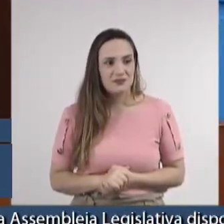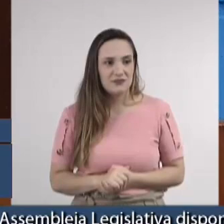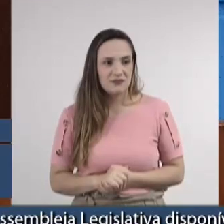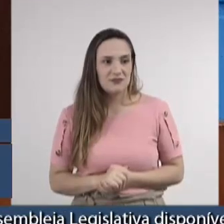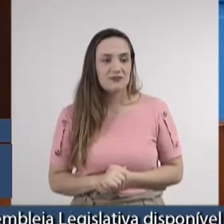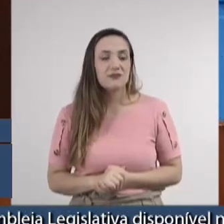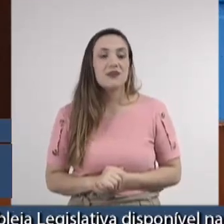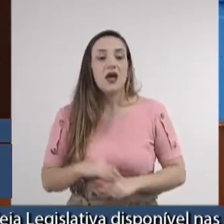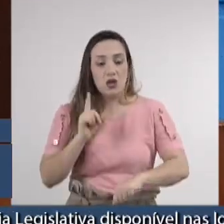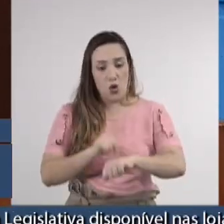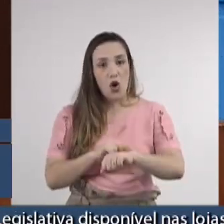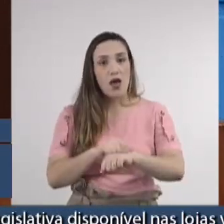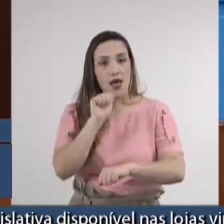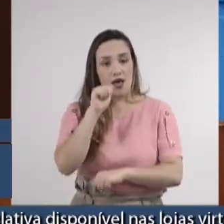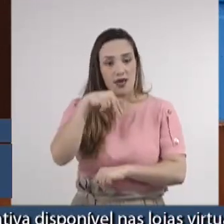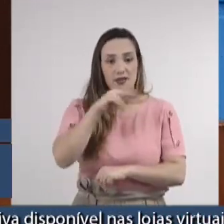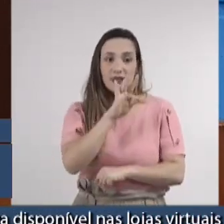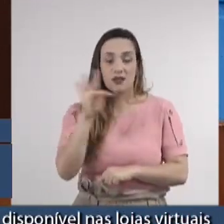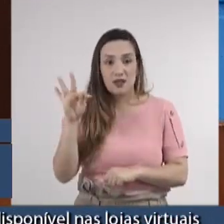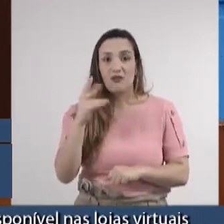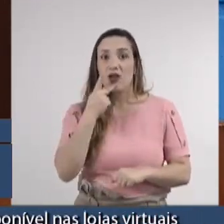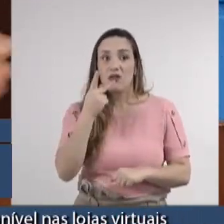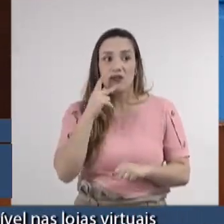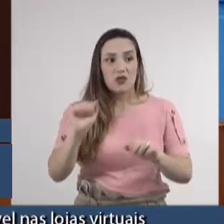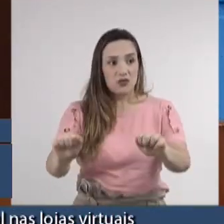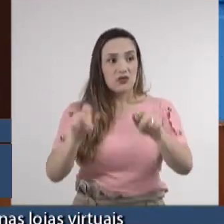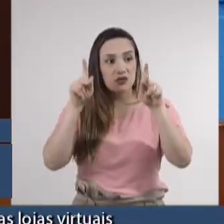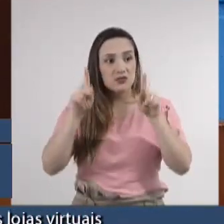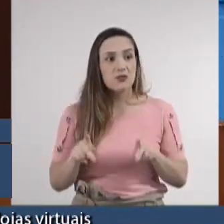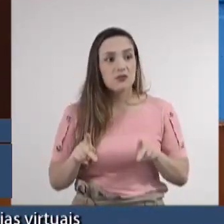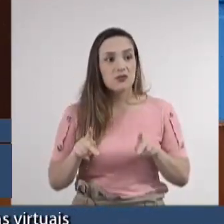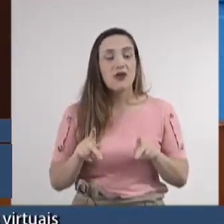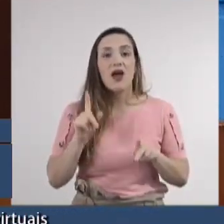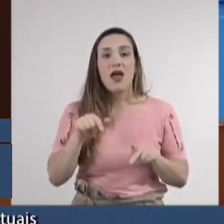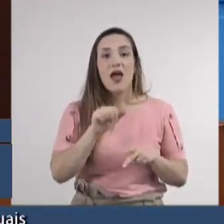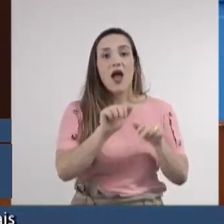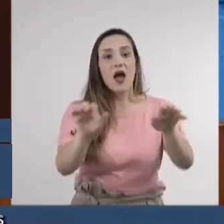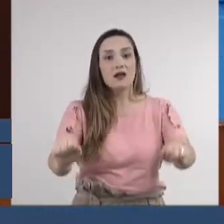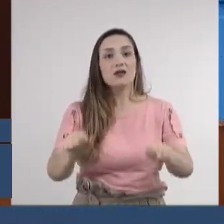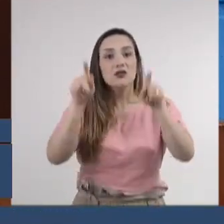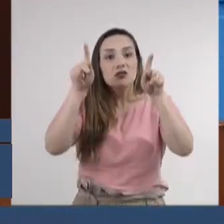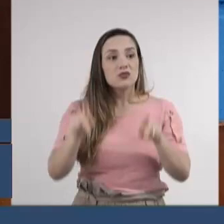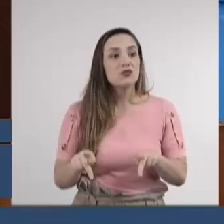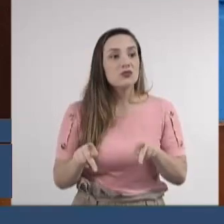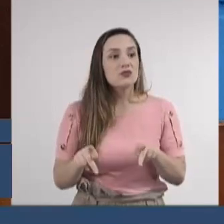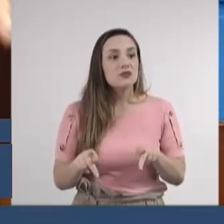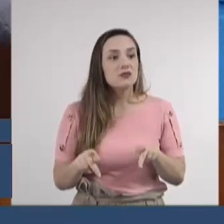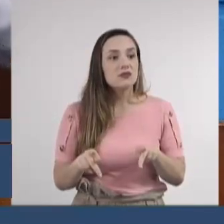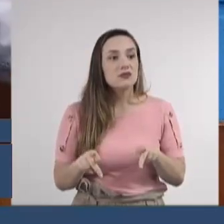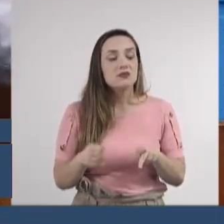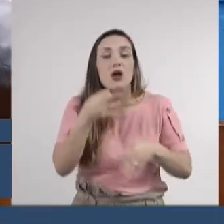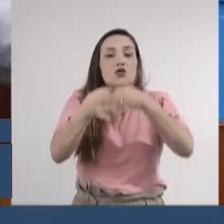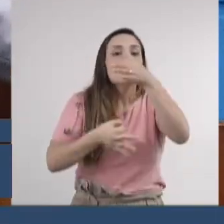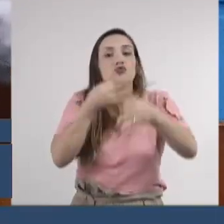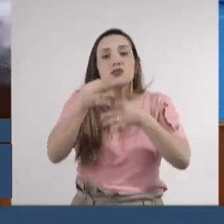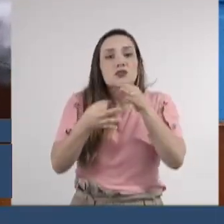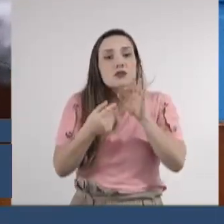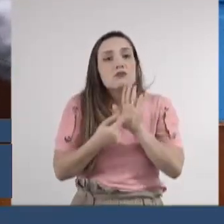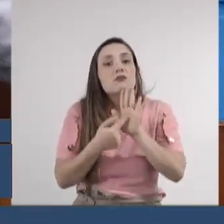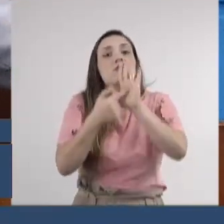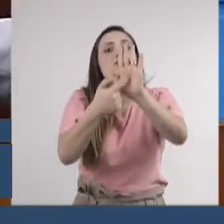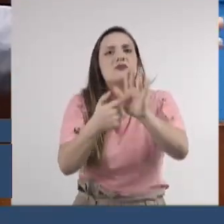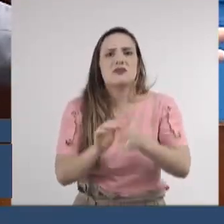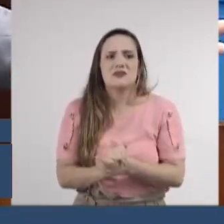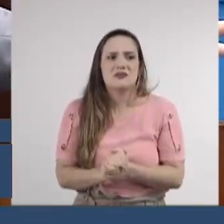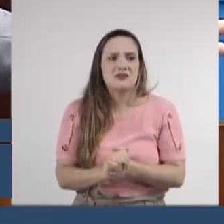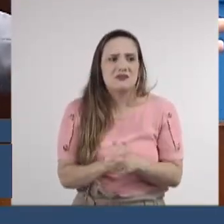quando a NTT disse da audiência aqui, ela fala audiência para acolher sugestões.